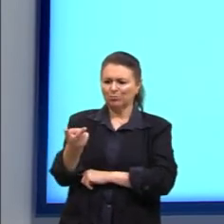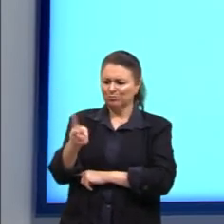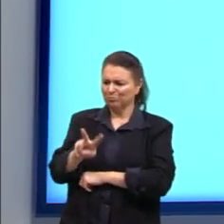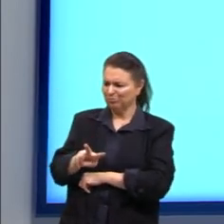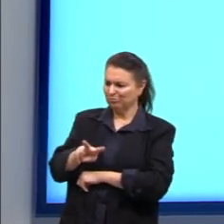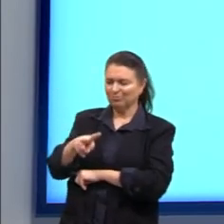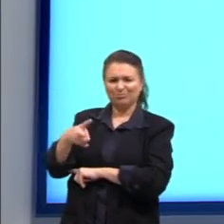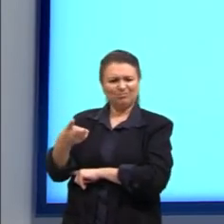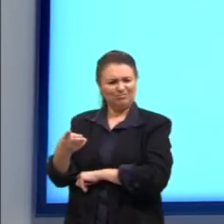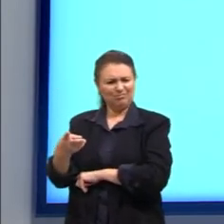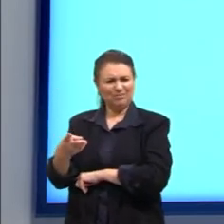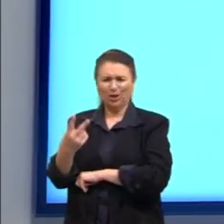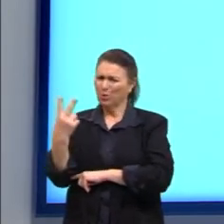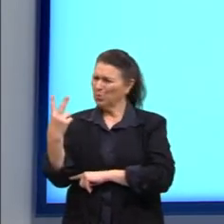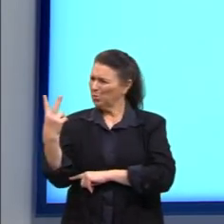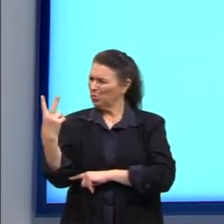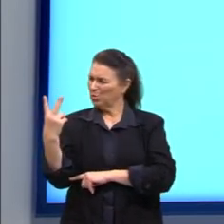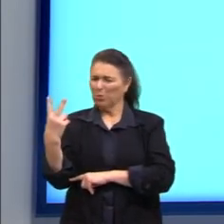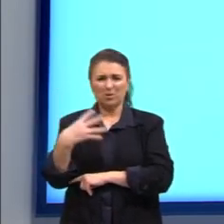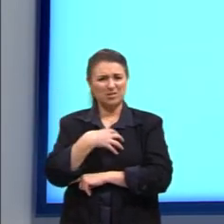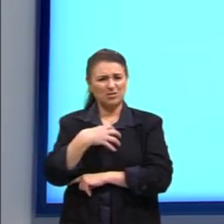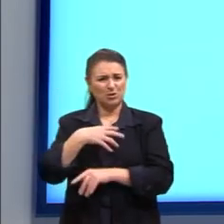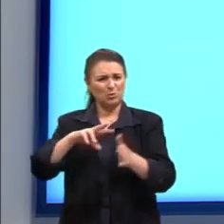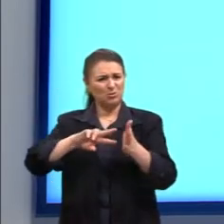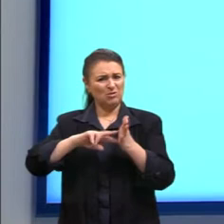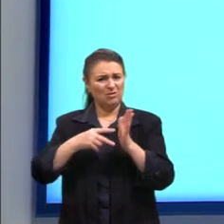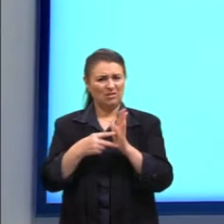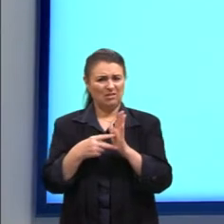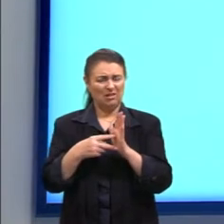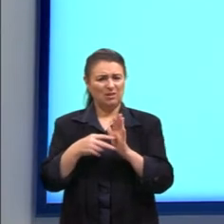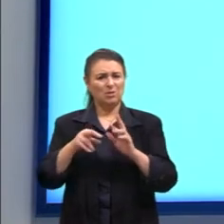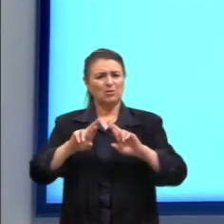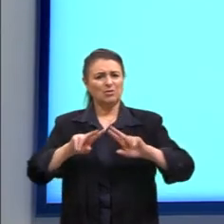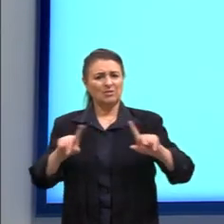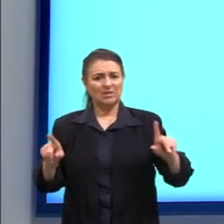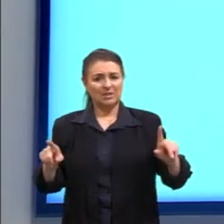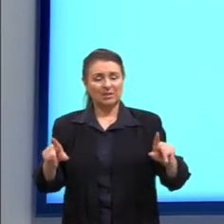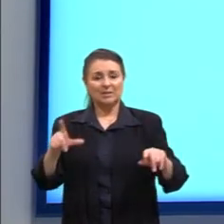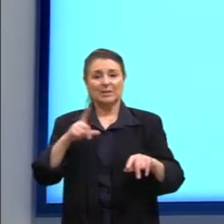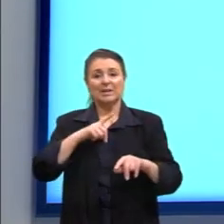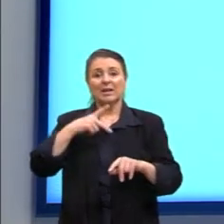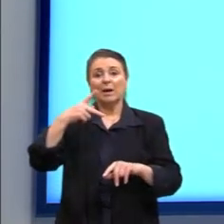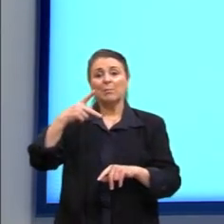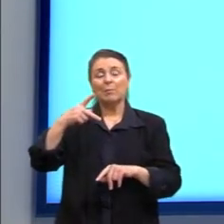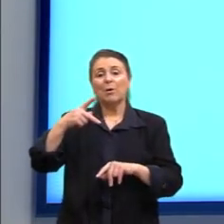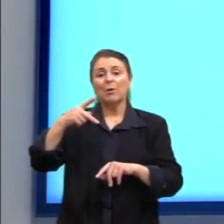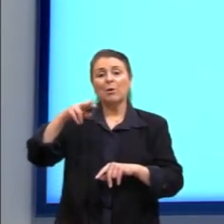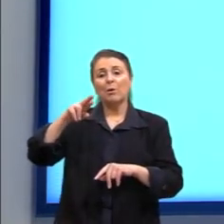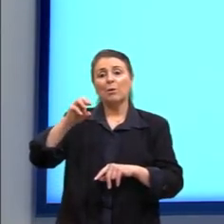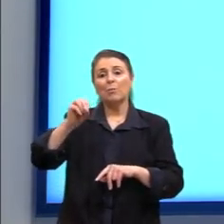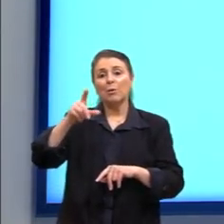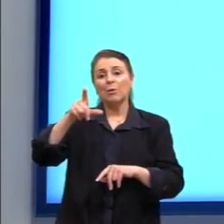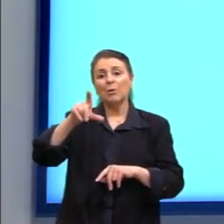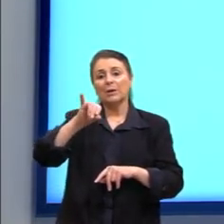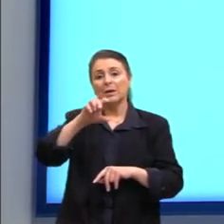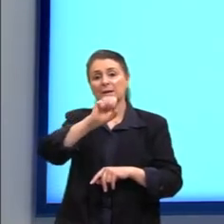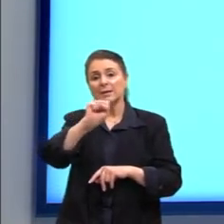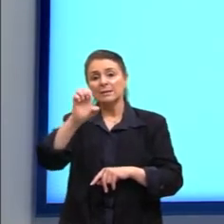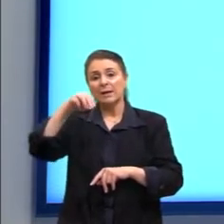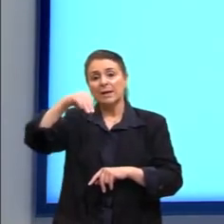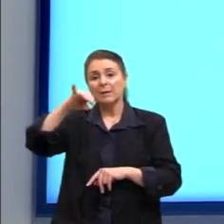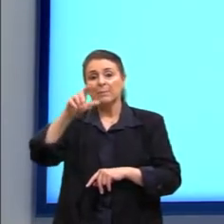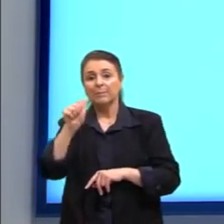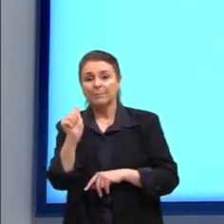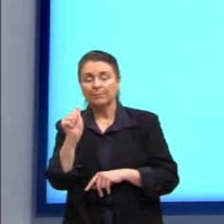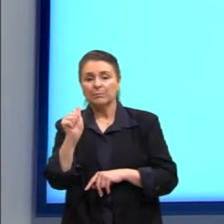ambiguidade, e daí quando a gente fala em ambiguidade, a gente pode falar também da polissemia, a gente também pode